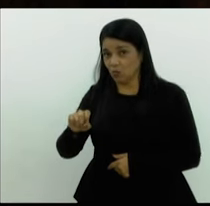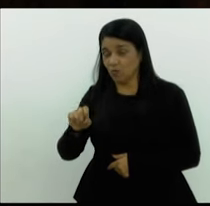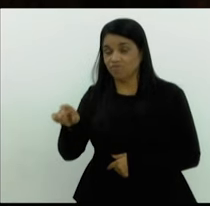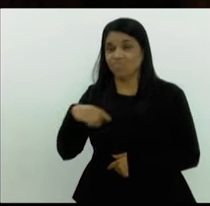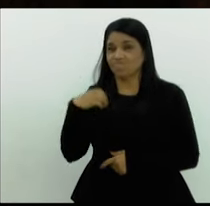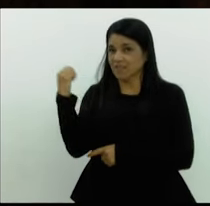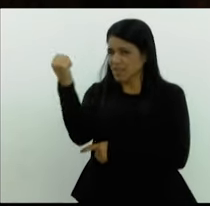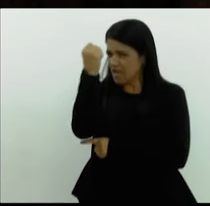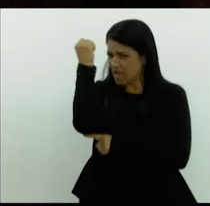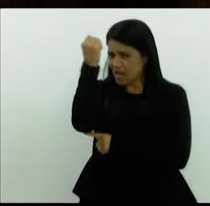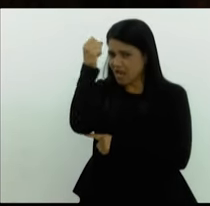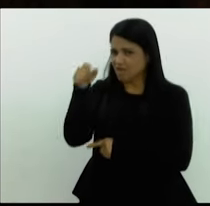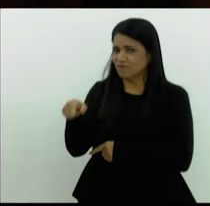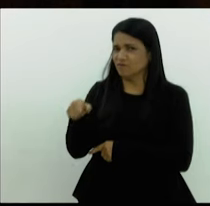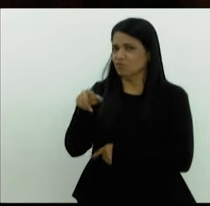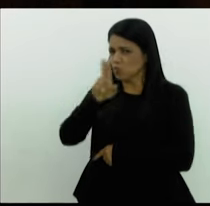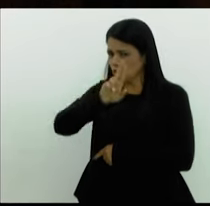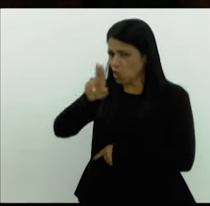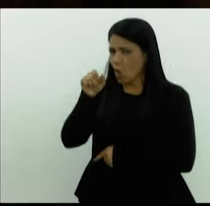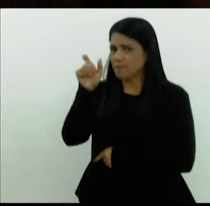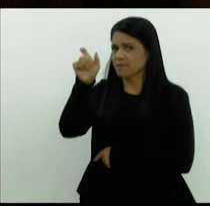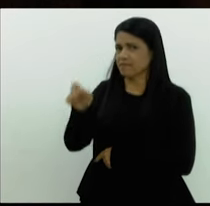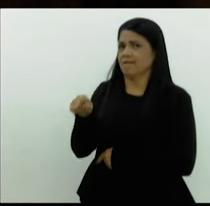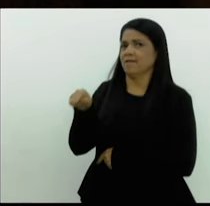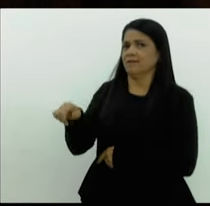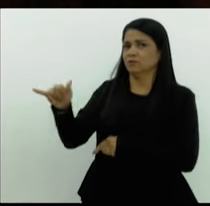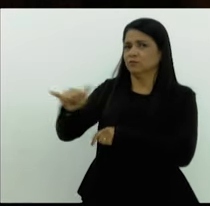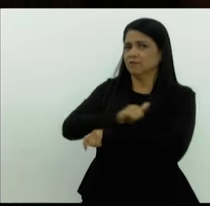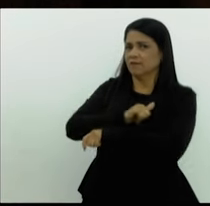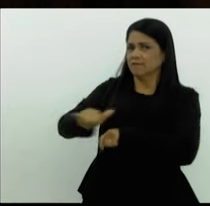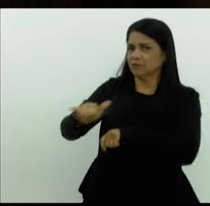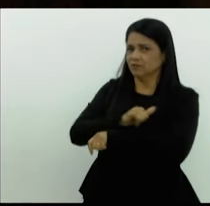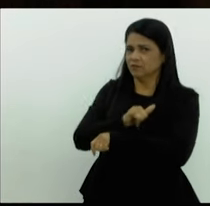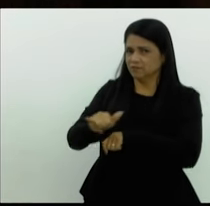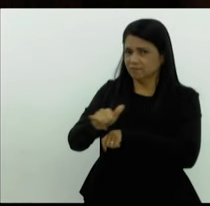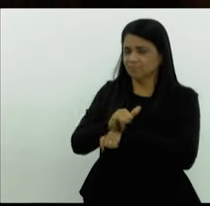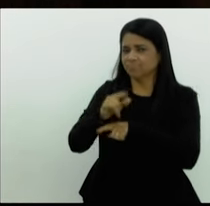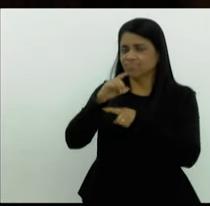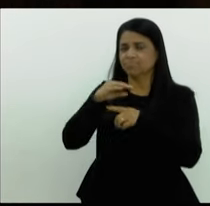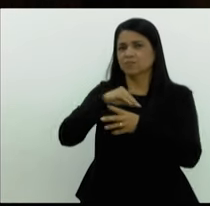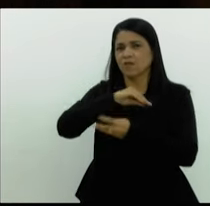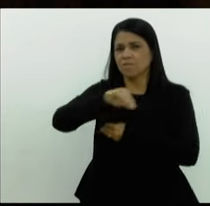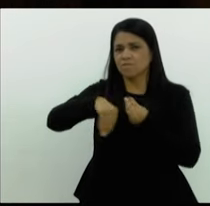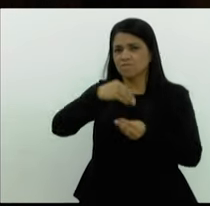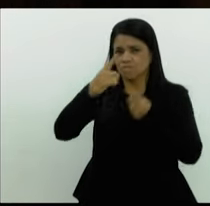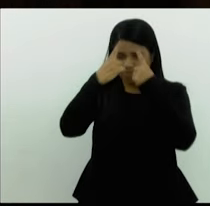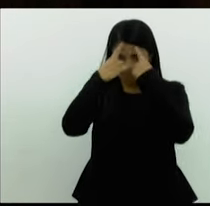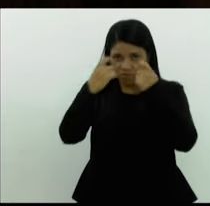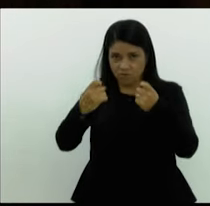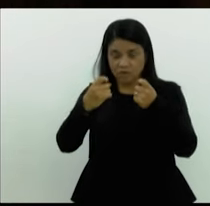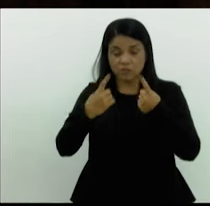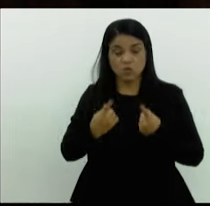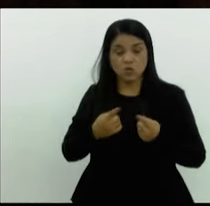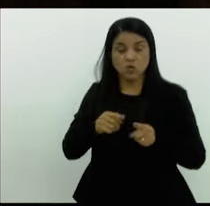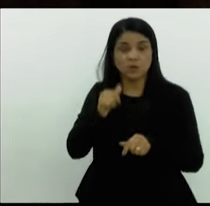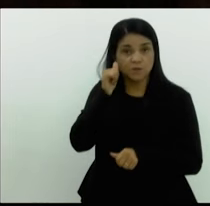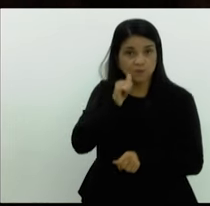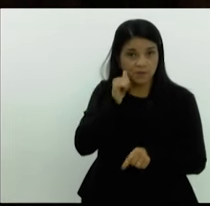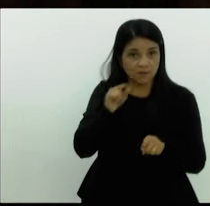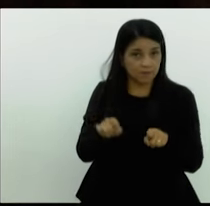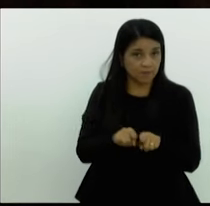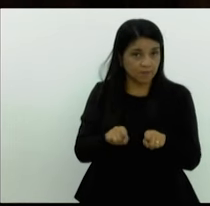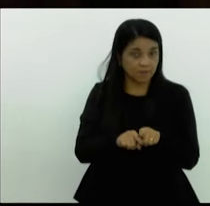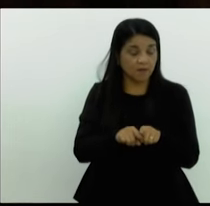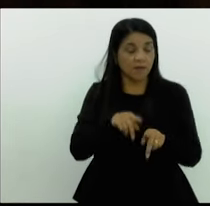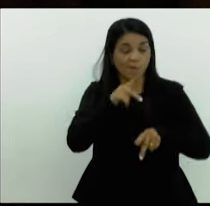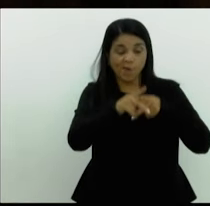o seu nome, era o epicentro de um caso envolvendo violência brutal contra as mulheres. A